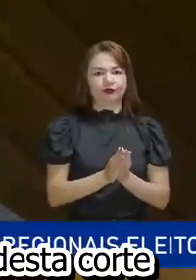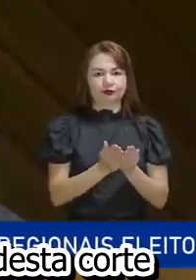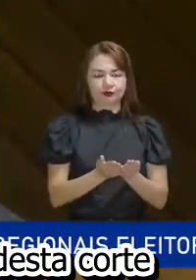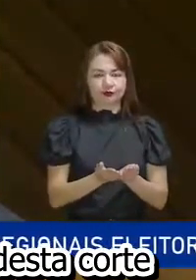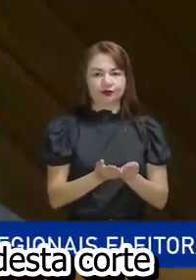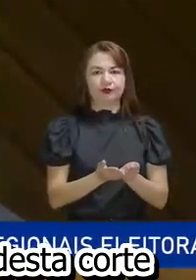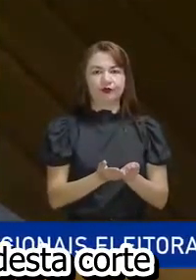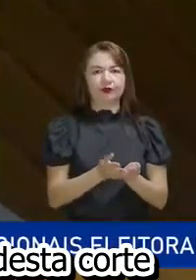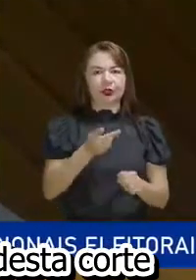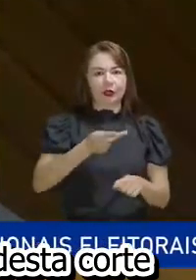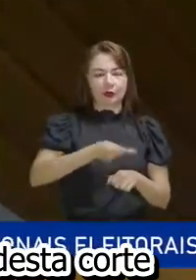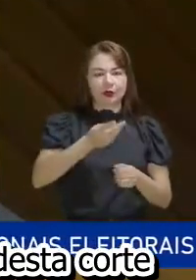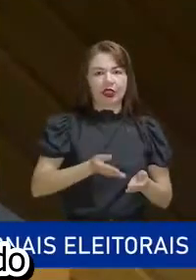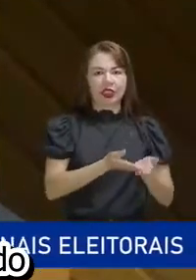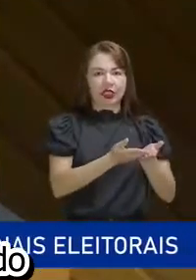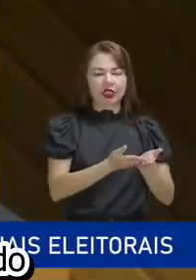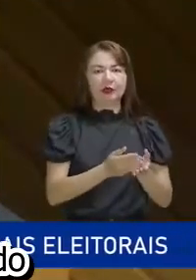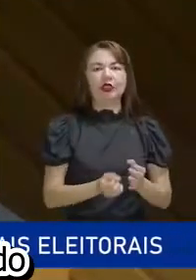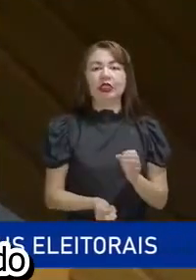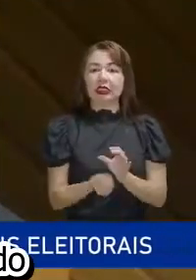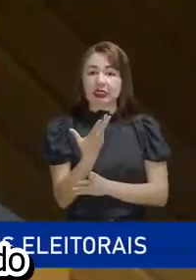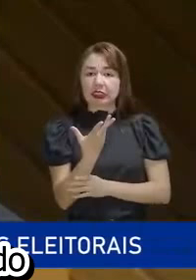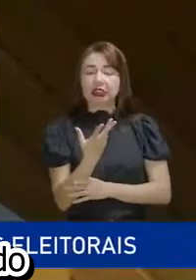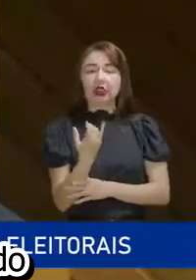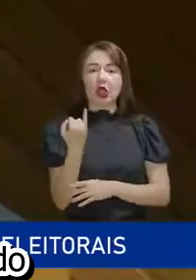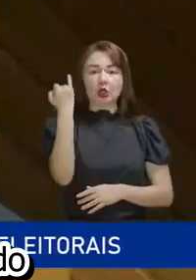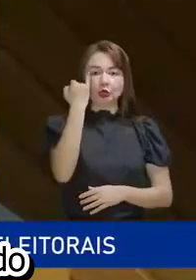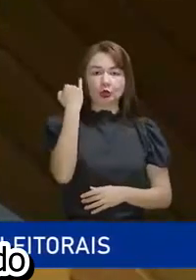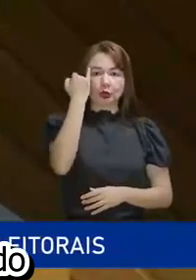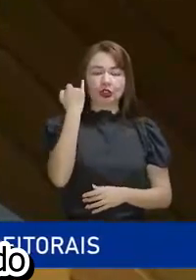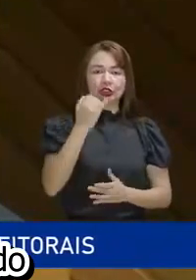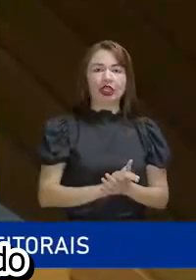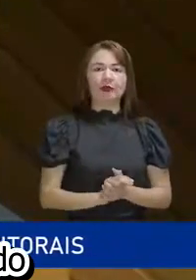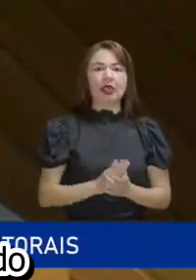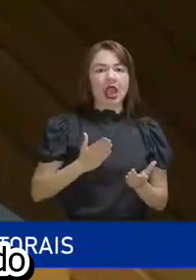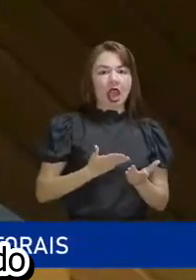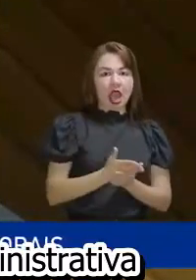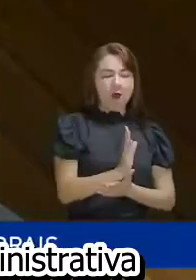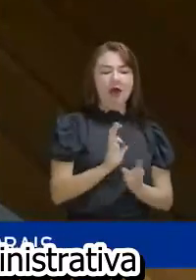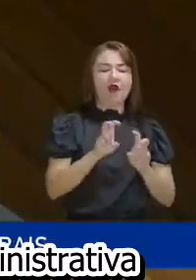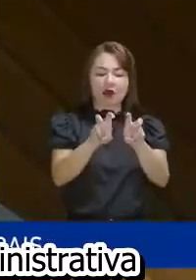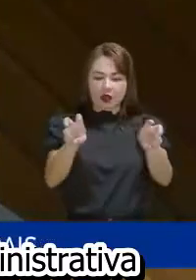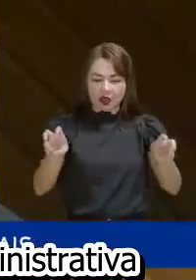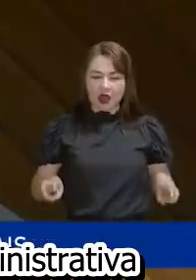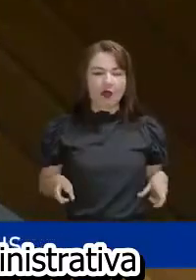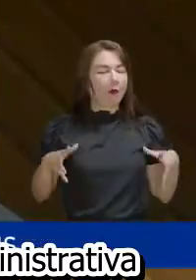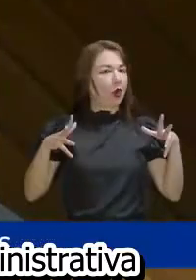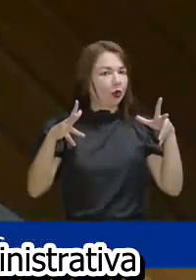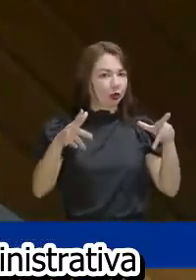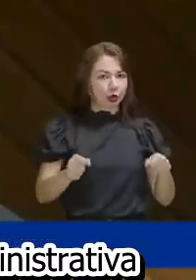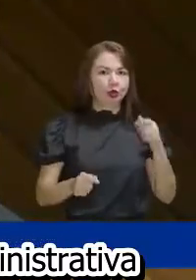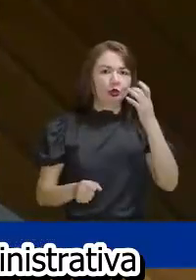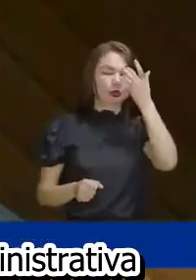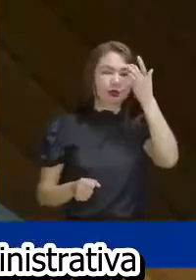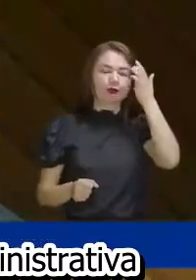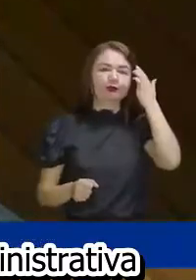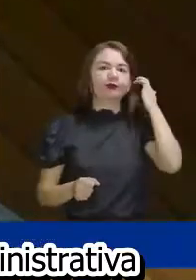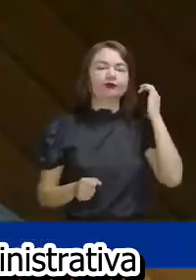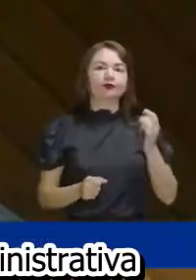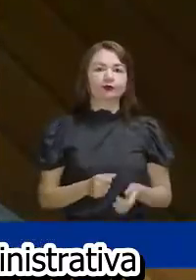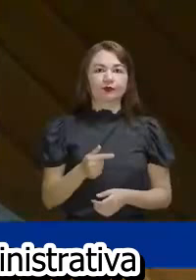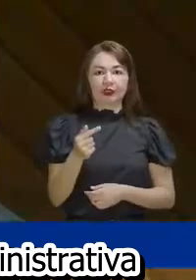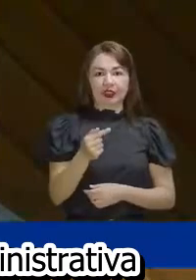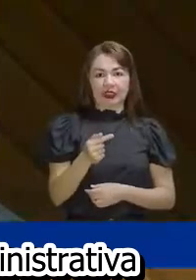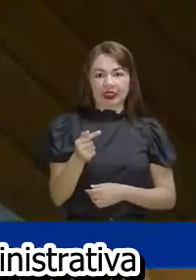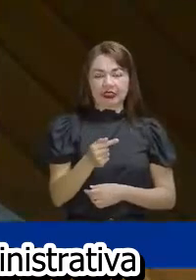João Lages, presidente desta Corte Eleitoral, aprovada por unanimidade pelo Pleno do Tribunal Regional Eleitoral do Amapá, na